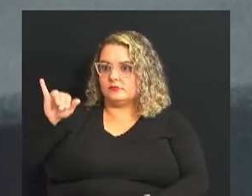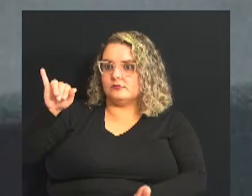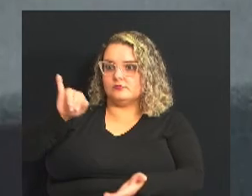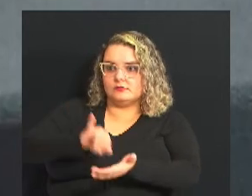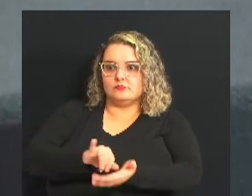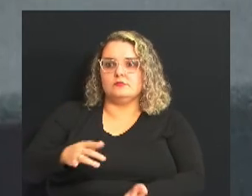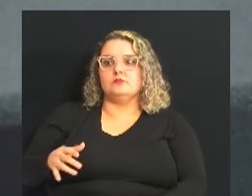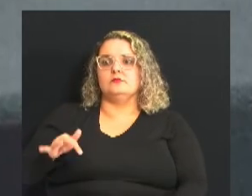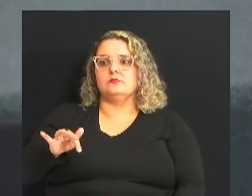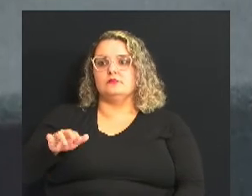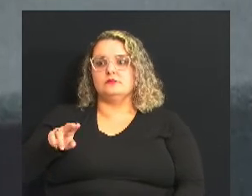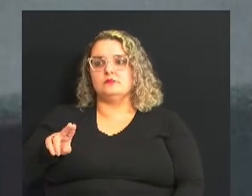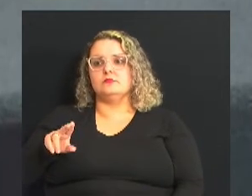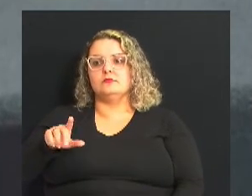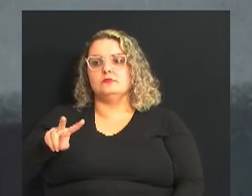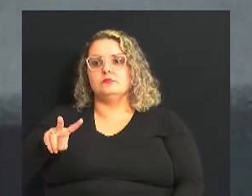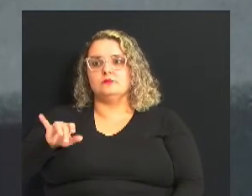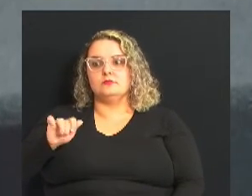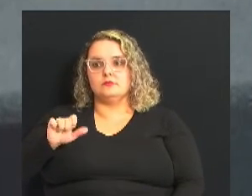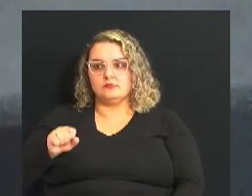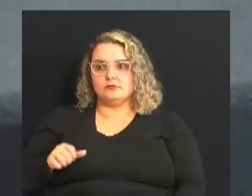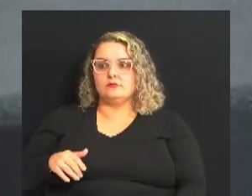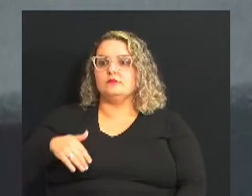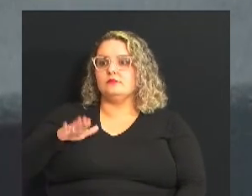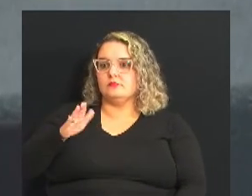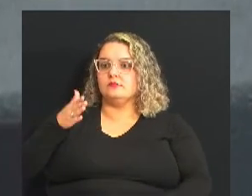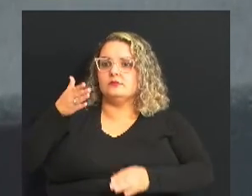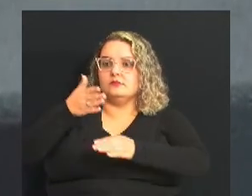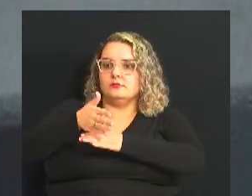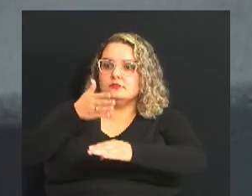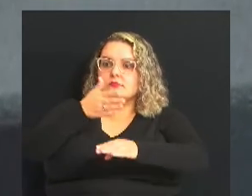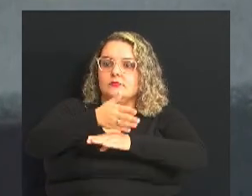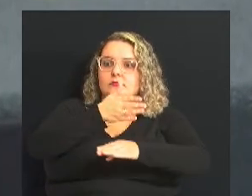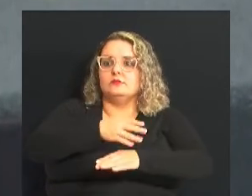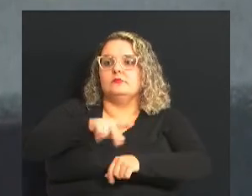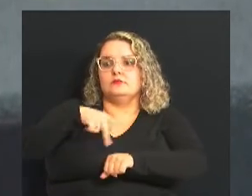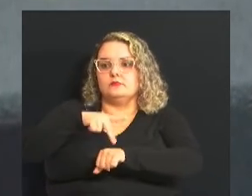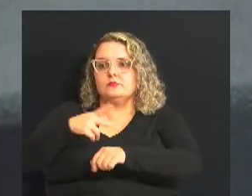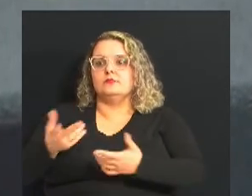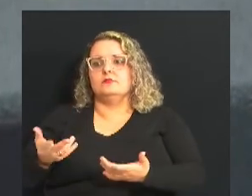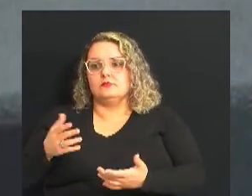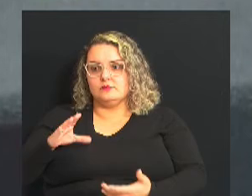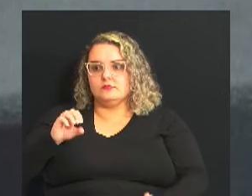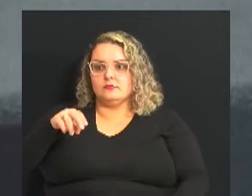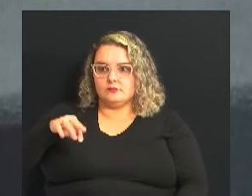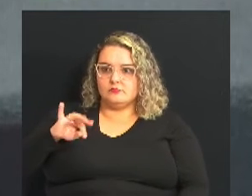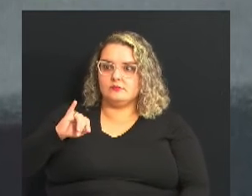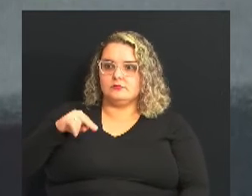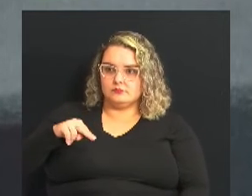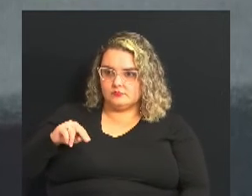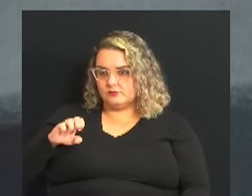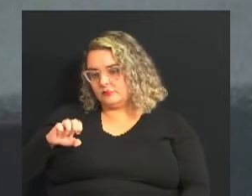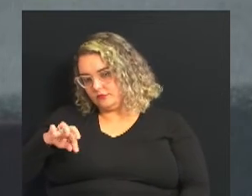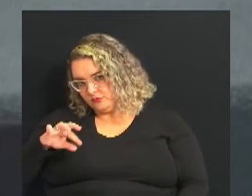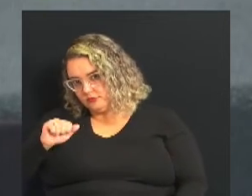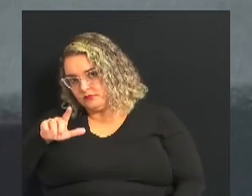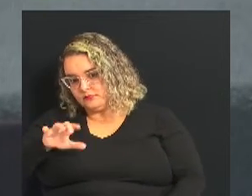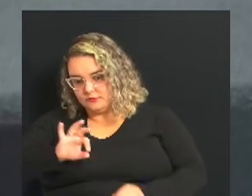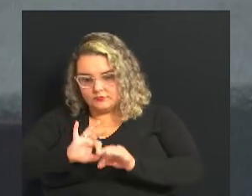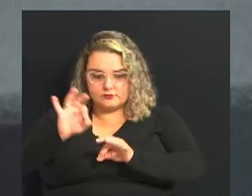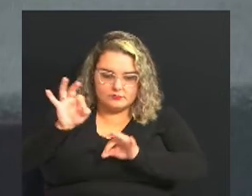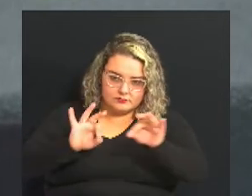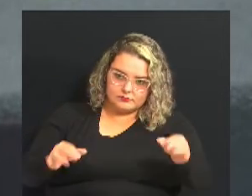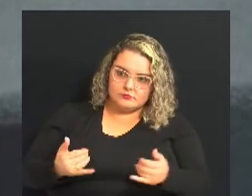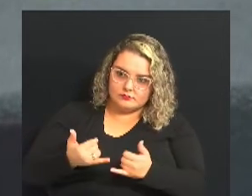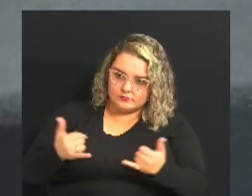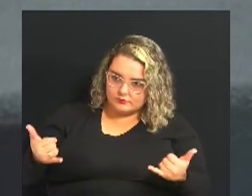Infovias hoje, né? Tentando chegar cada vez mais nesse nosso país que é continental, cada vez mais longe com a infraestrutura de redes, né,